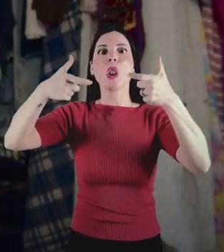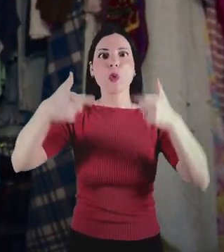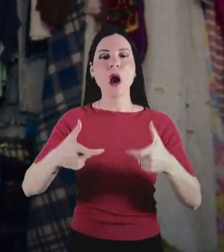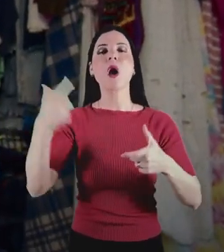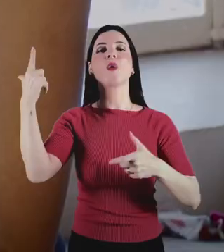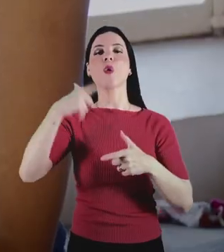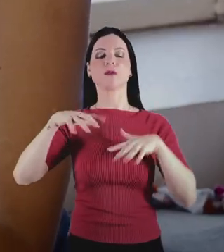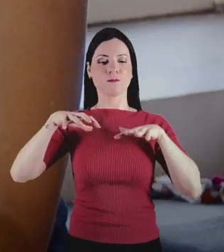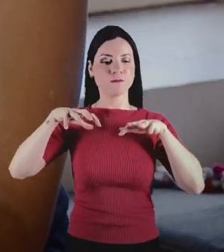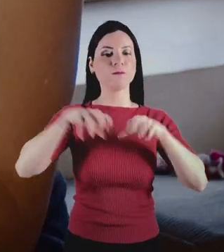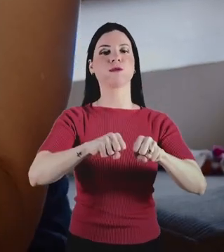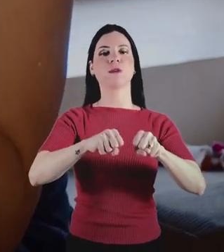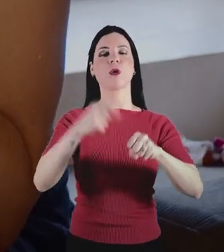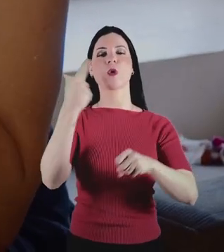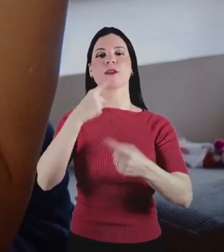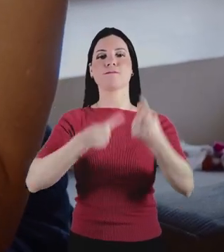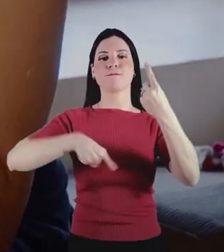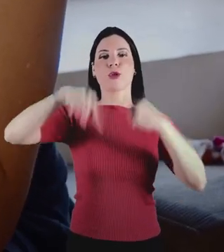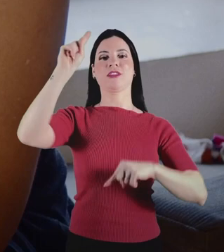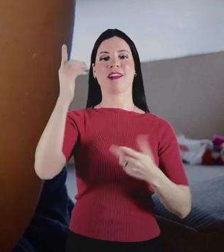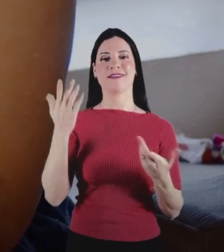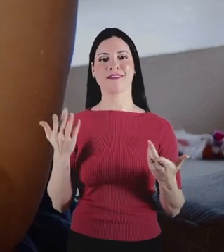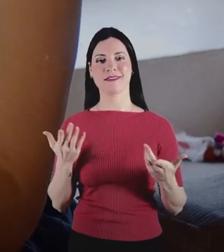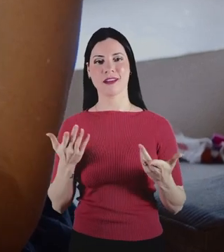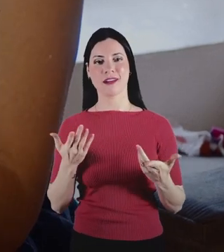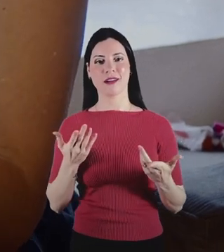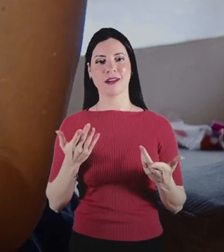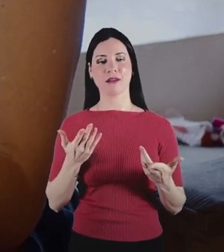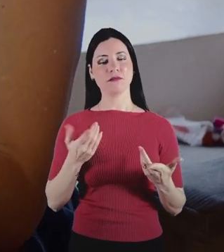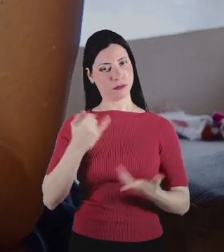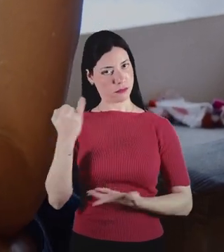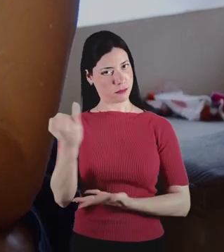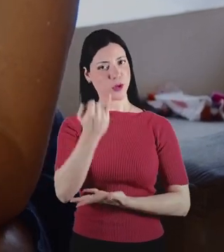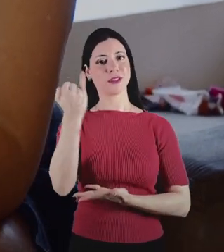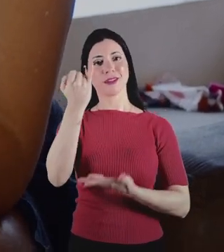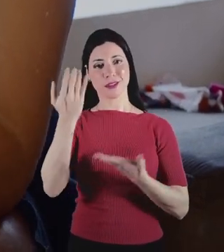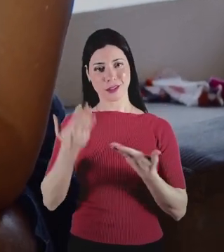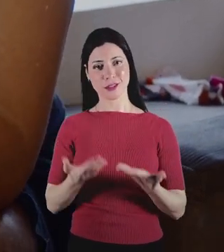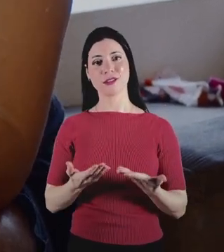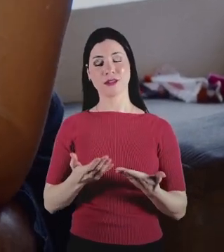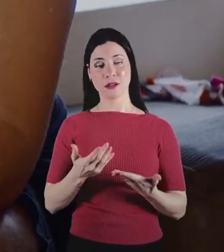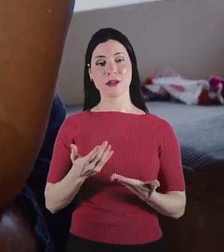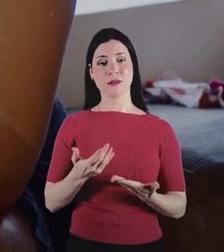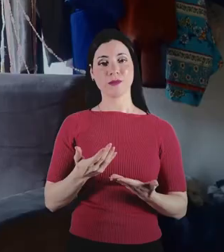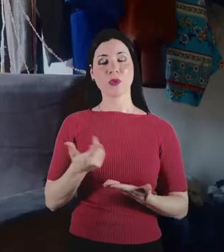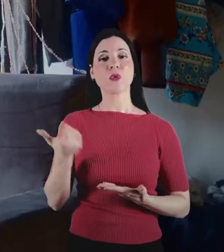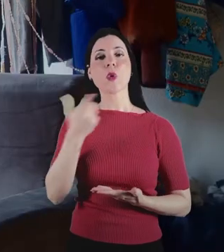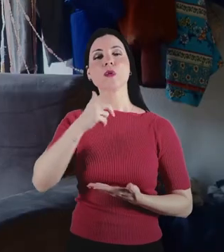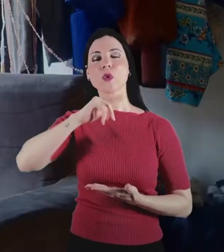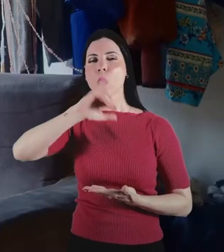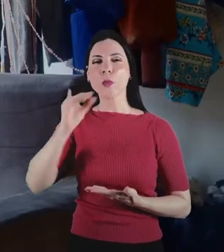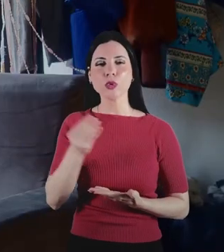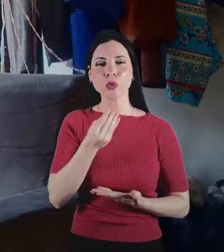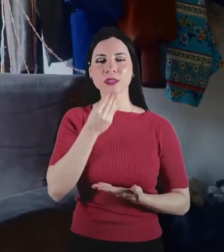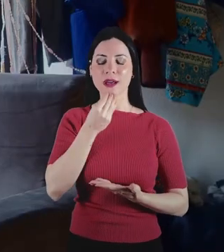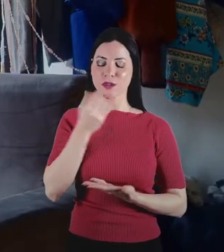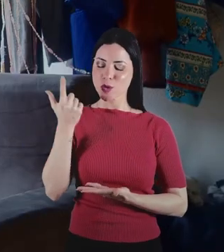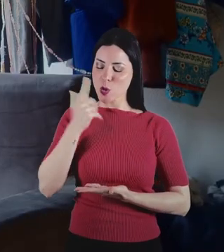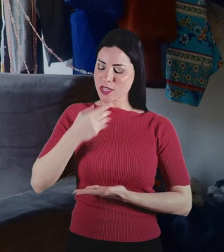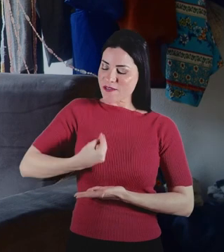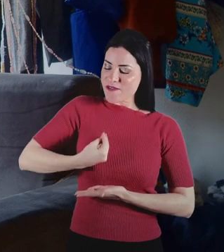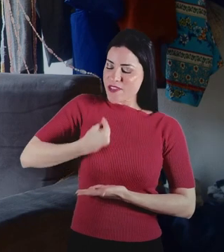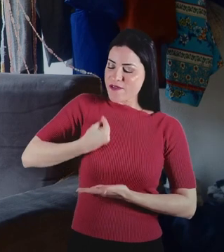público enquanto construção de potência, enquanto plataforma, né? Isso foi muito importante. Ter a